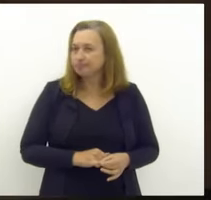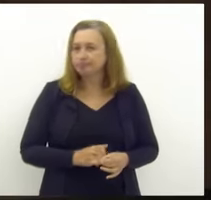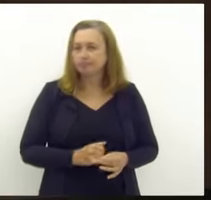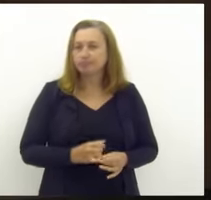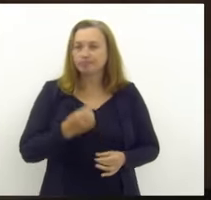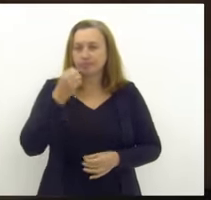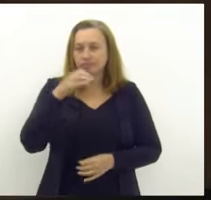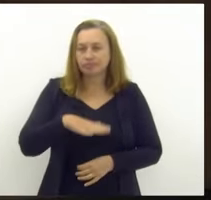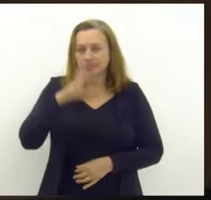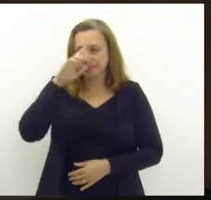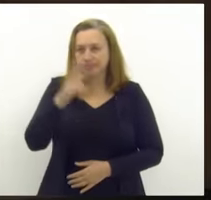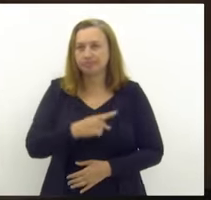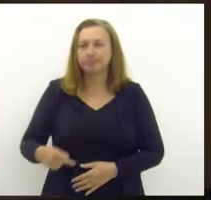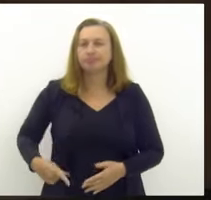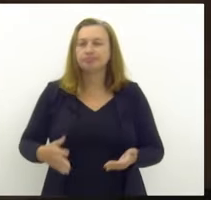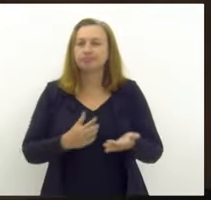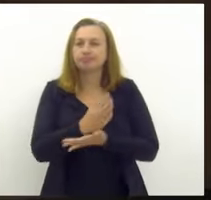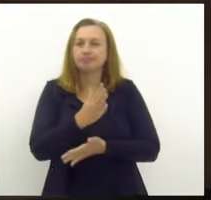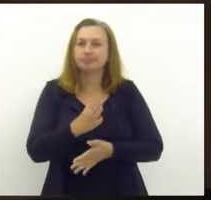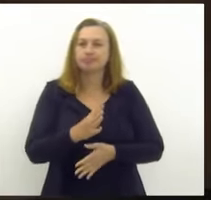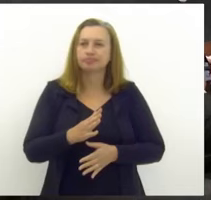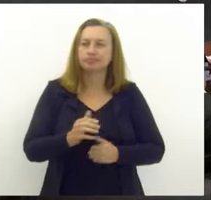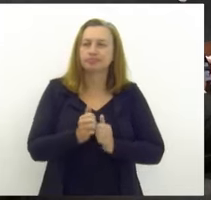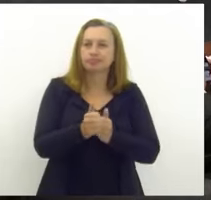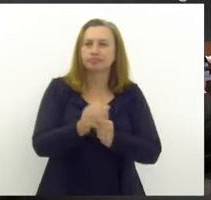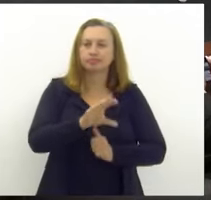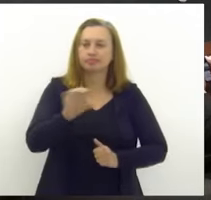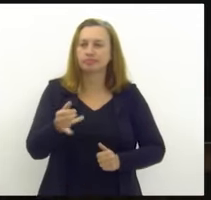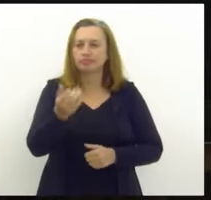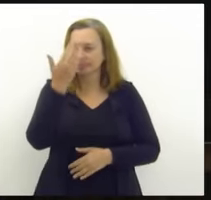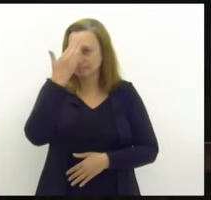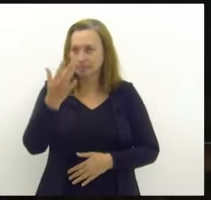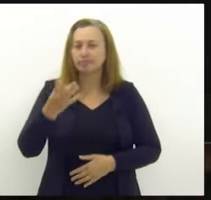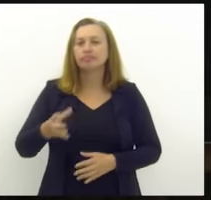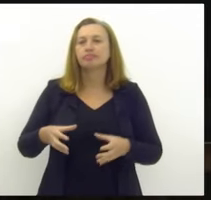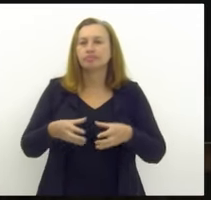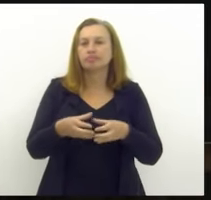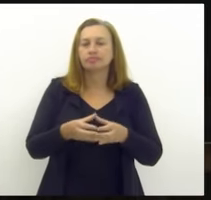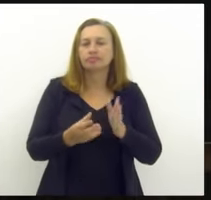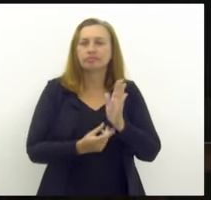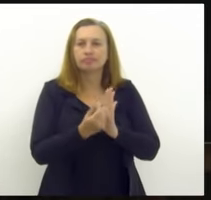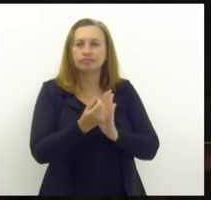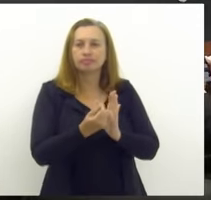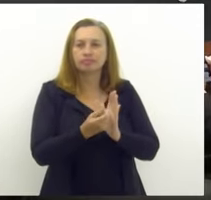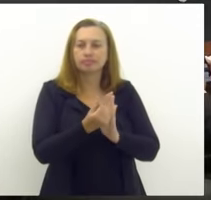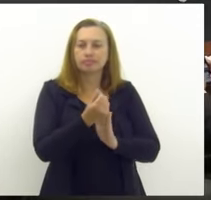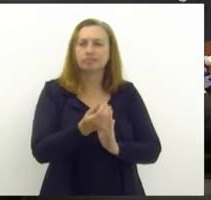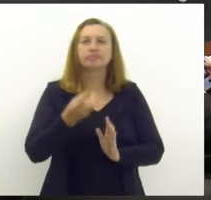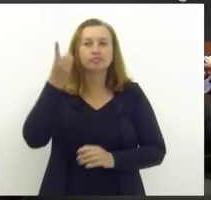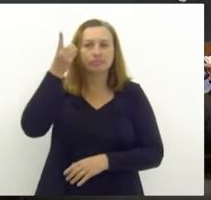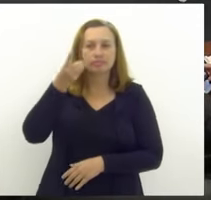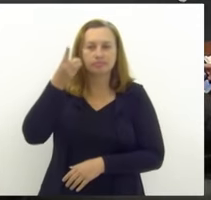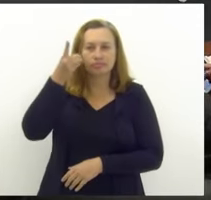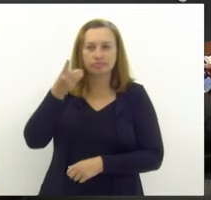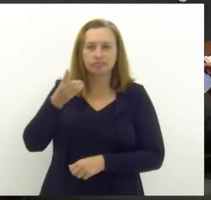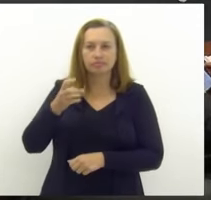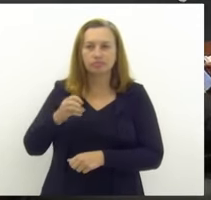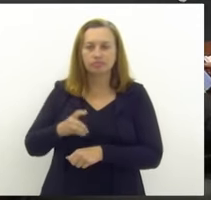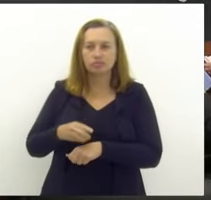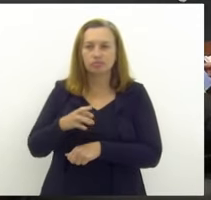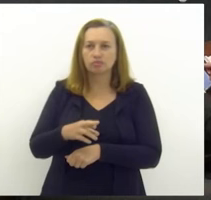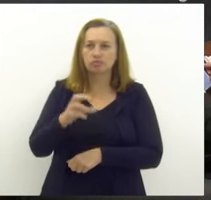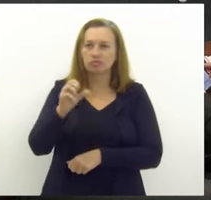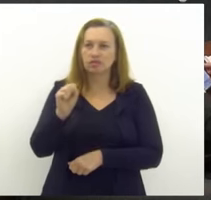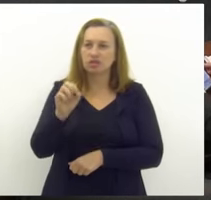Boa tarde senhor presidente favorável da ccj Muito obrigado pela comissão de orçamento Deputado Dr Serginho